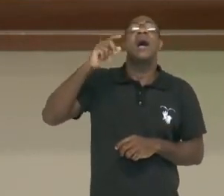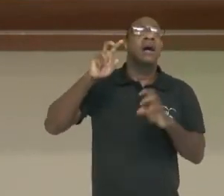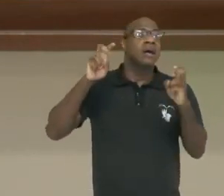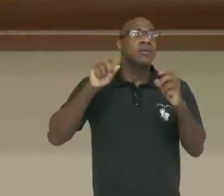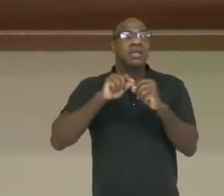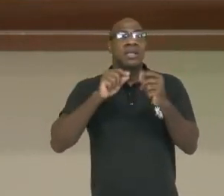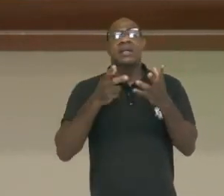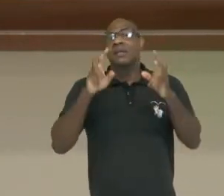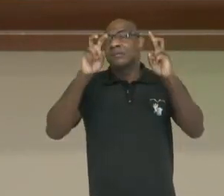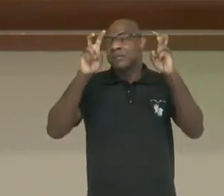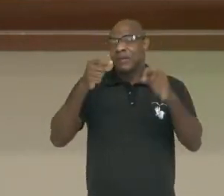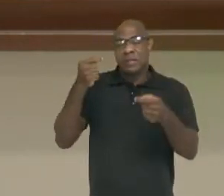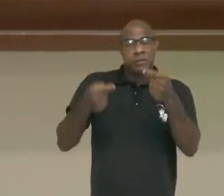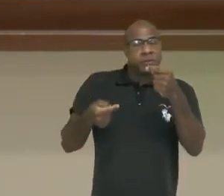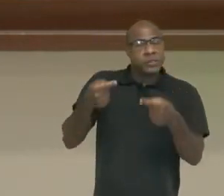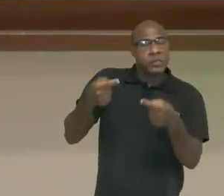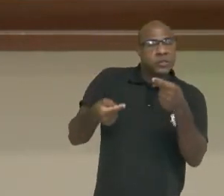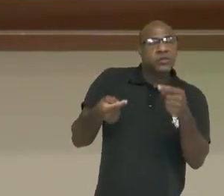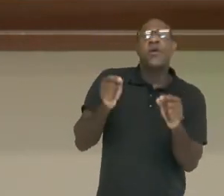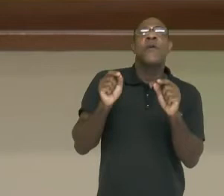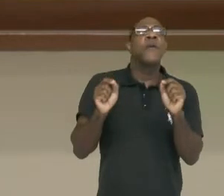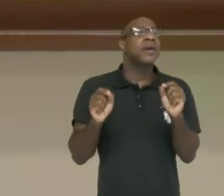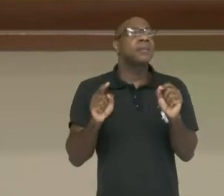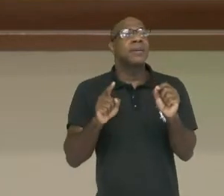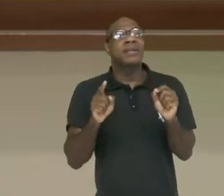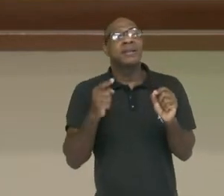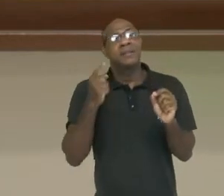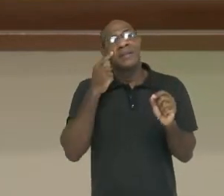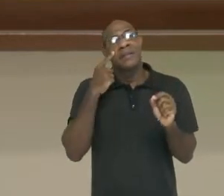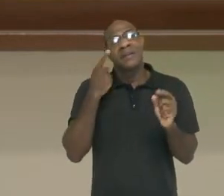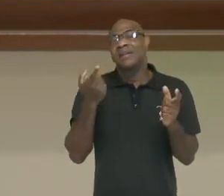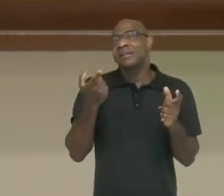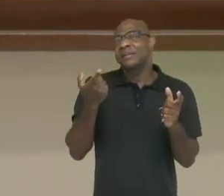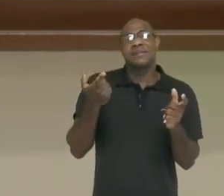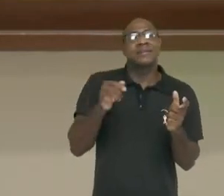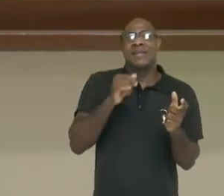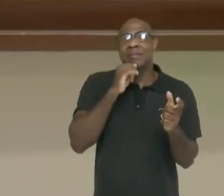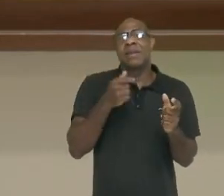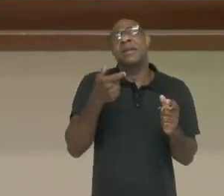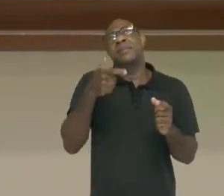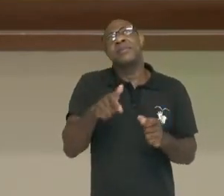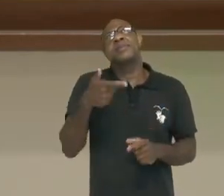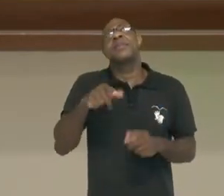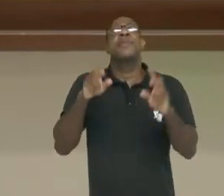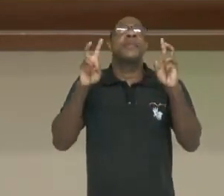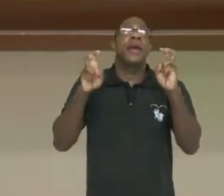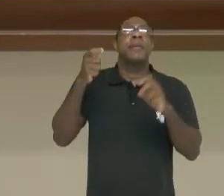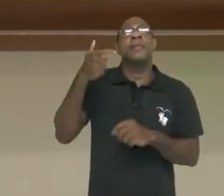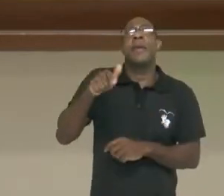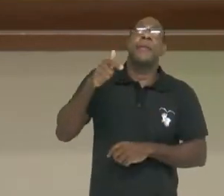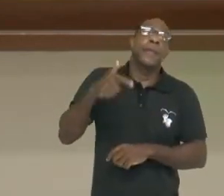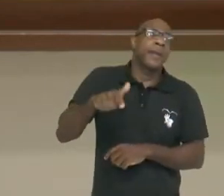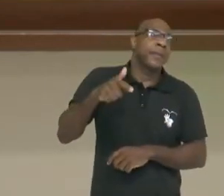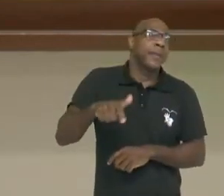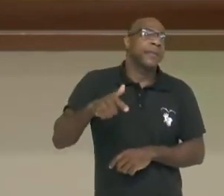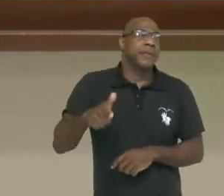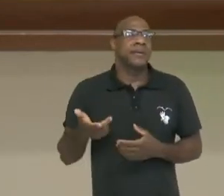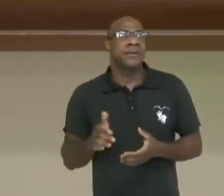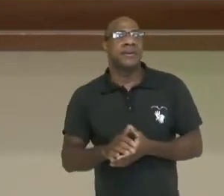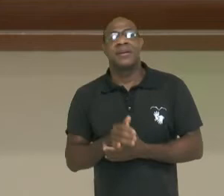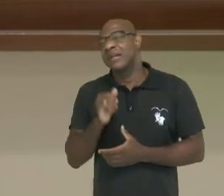nessa temática você vai discutindo, para você evitar falar daquele tema lá, repetir o tema, vamos inventar um tema aqui, né?